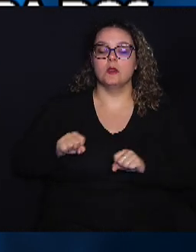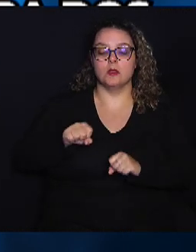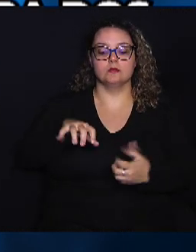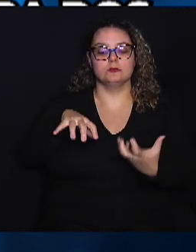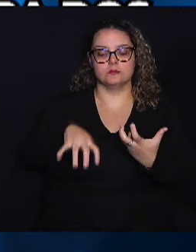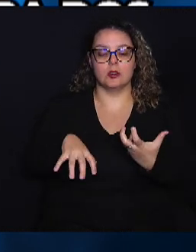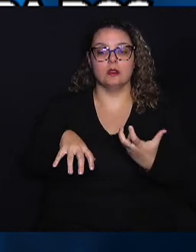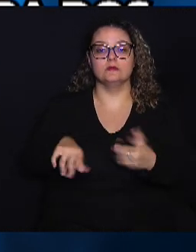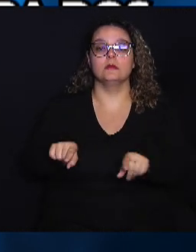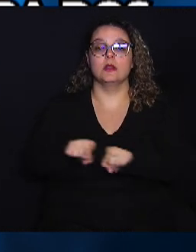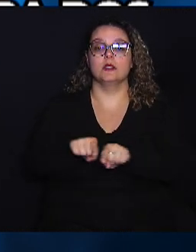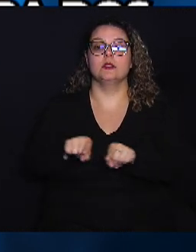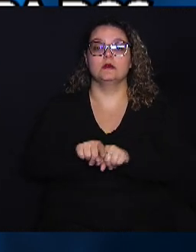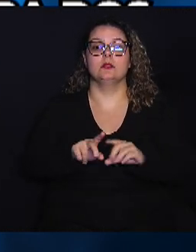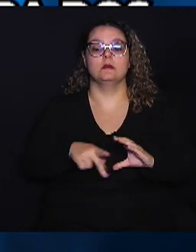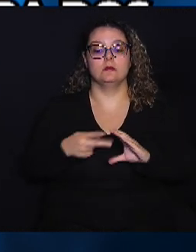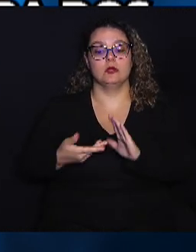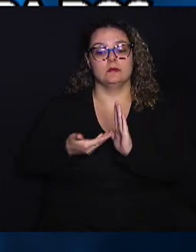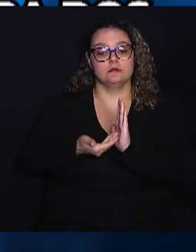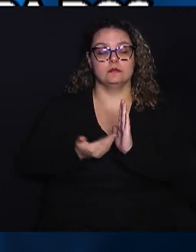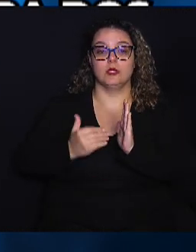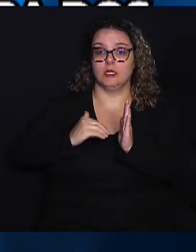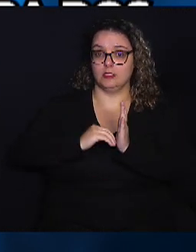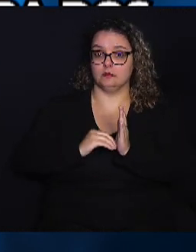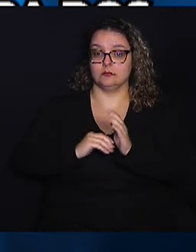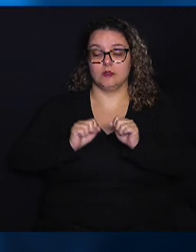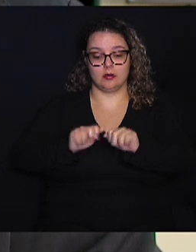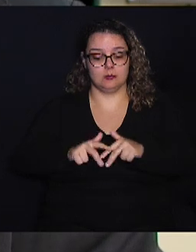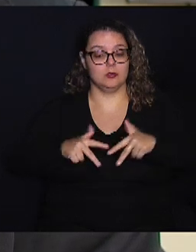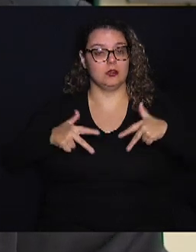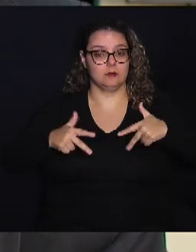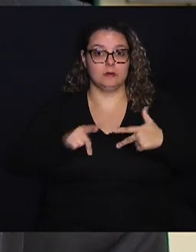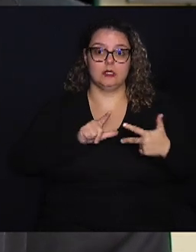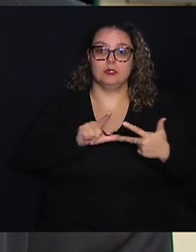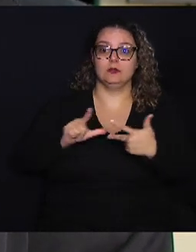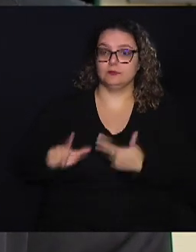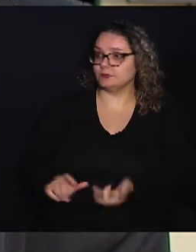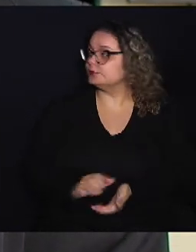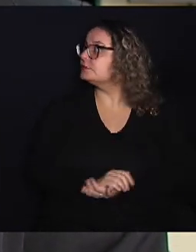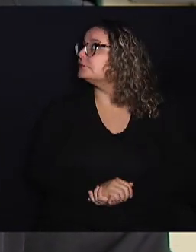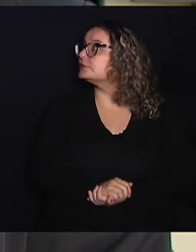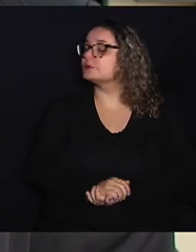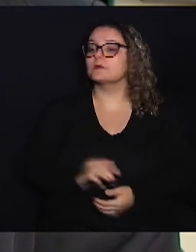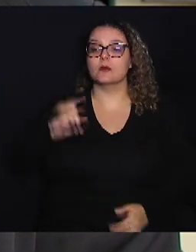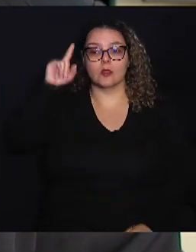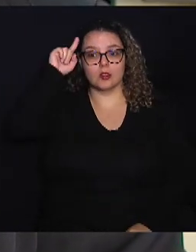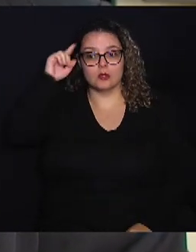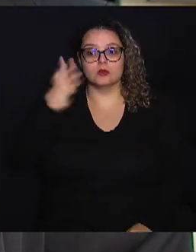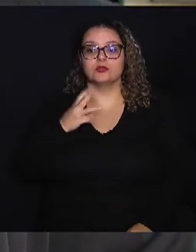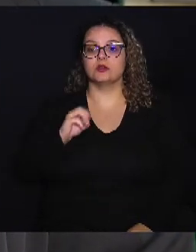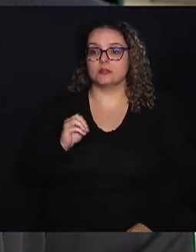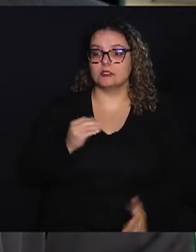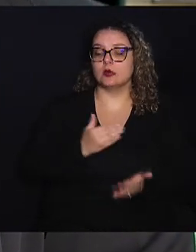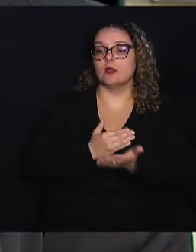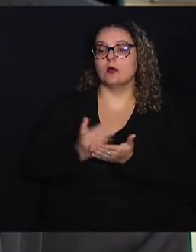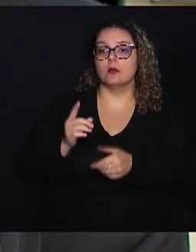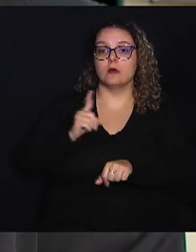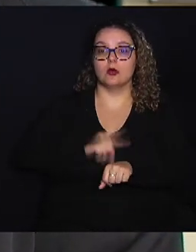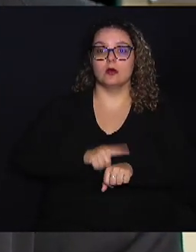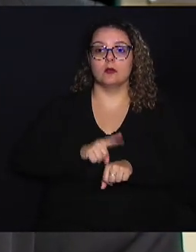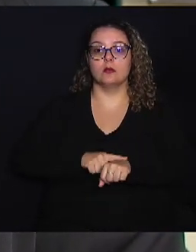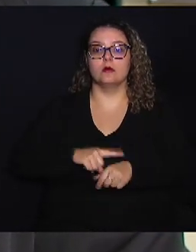da Câmara dos Deputados e das Assembleias Legislativas. A partir do dia 30, inicia o horário